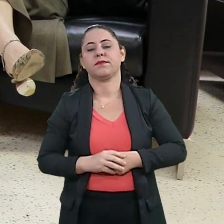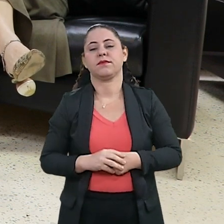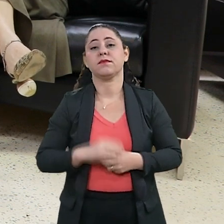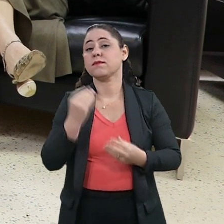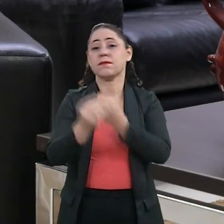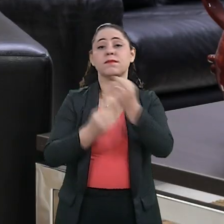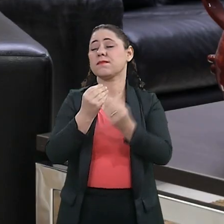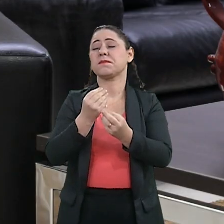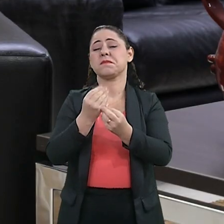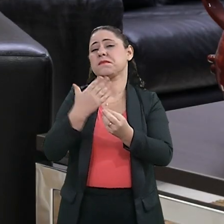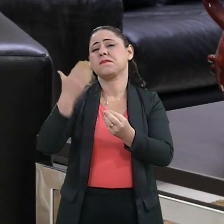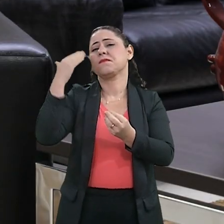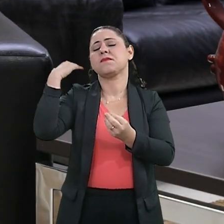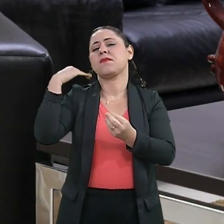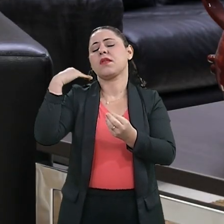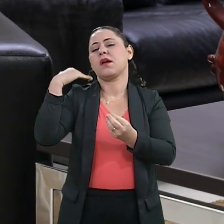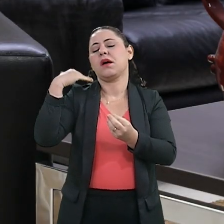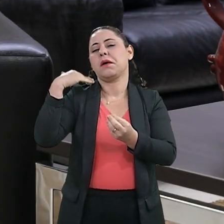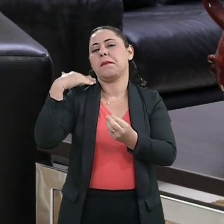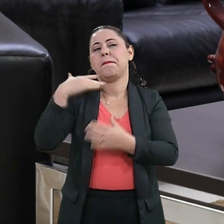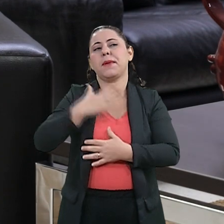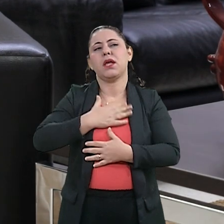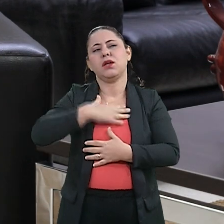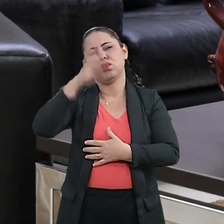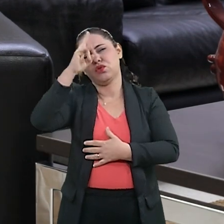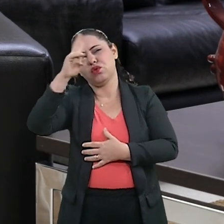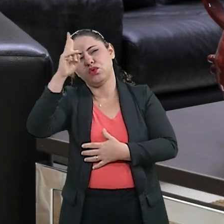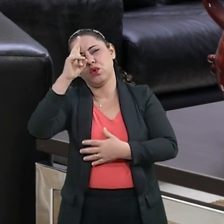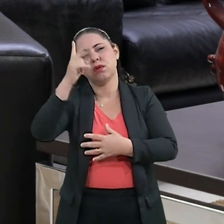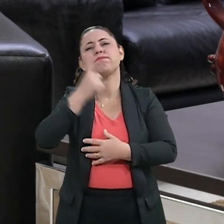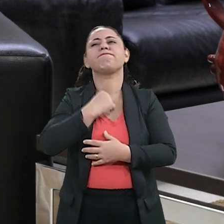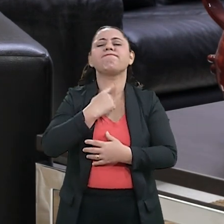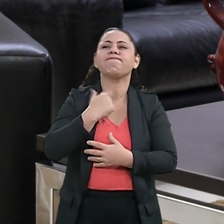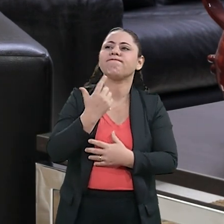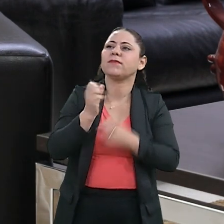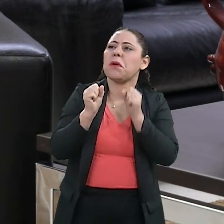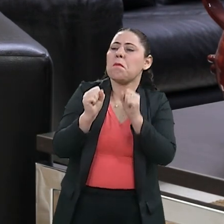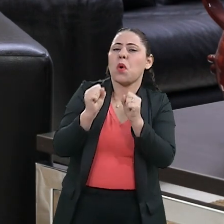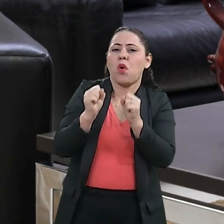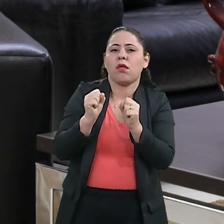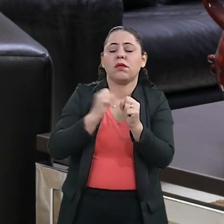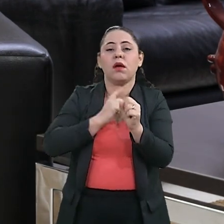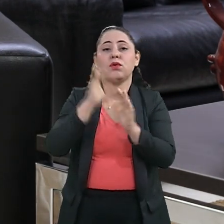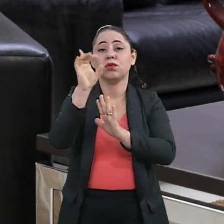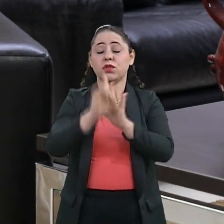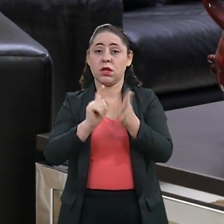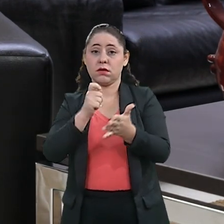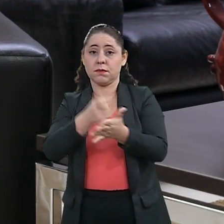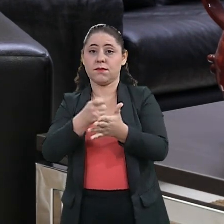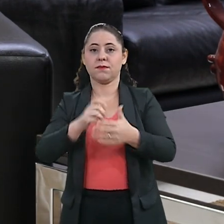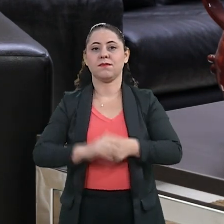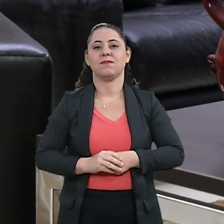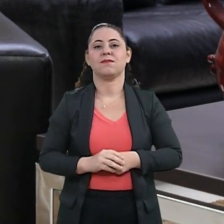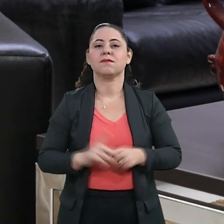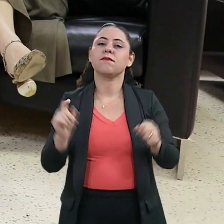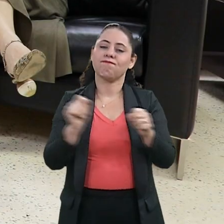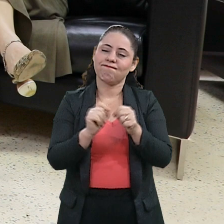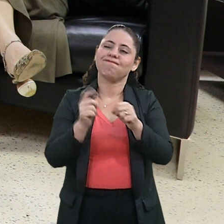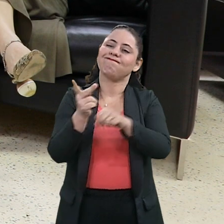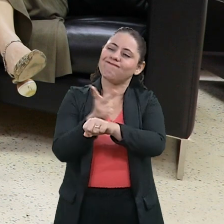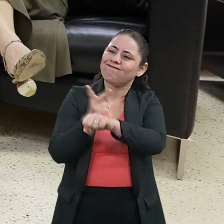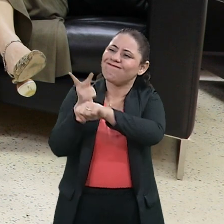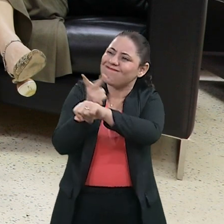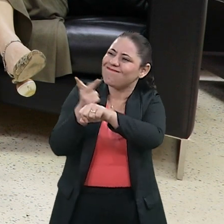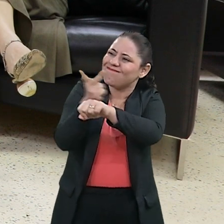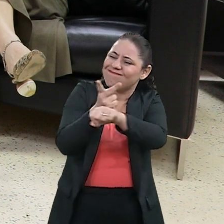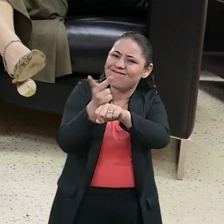não. E como que era antes, no Minhas Raízes? Como que quem tinha esse interesse podia garantir esse direito? Ia ter que